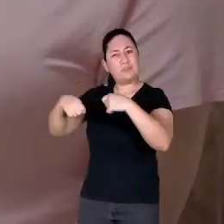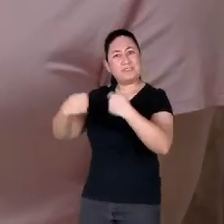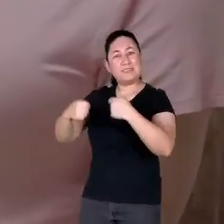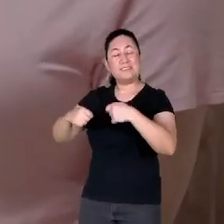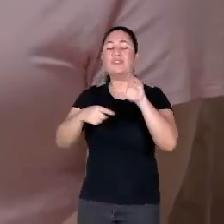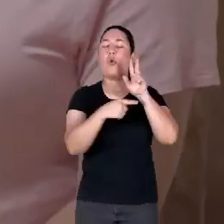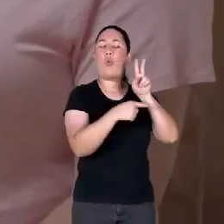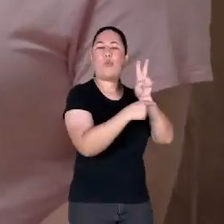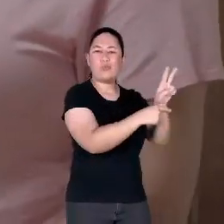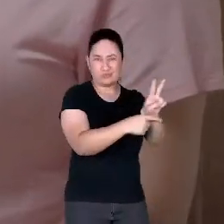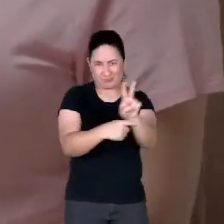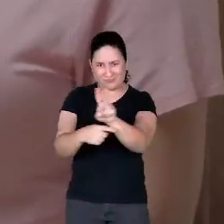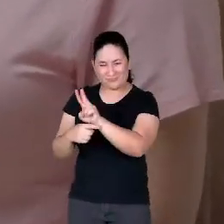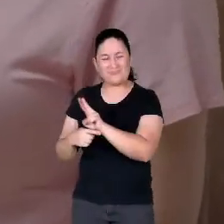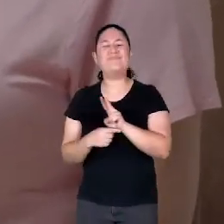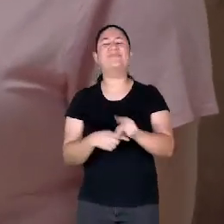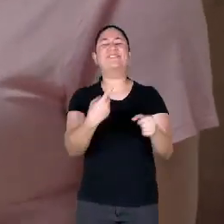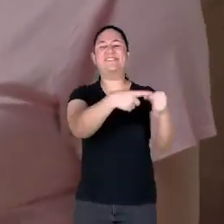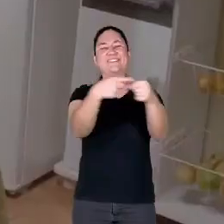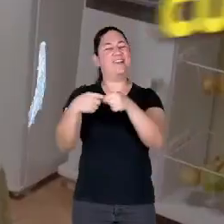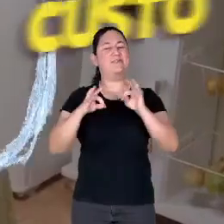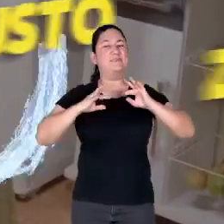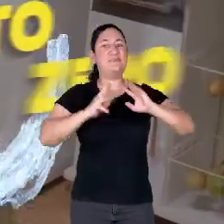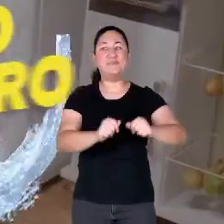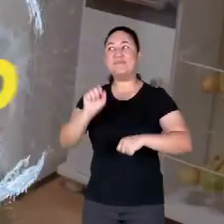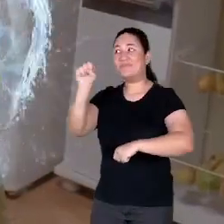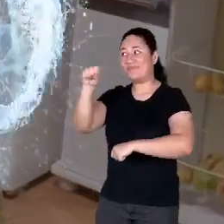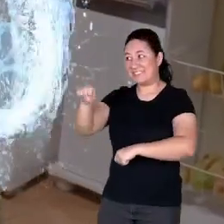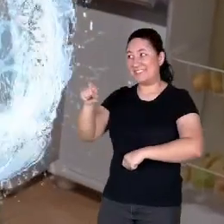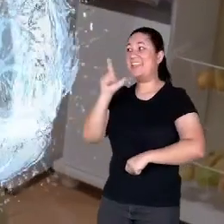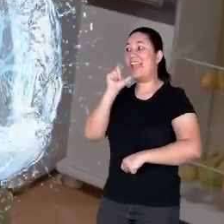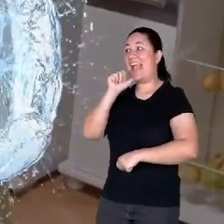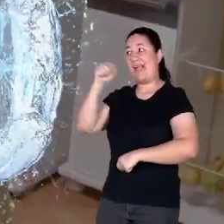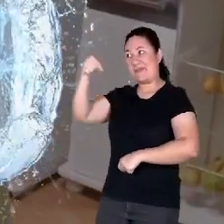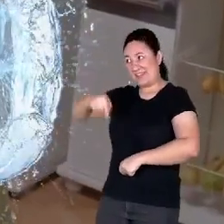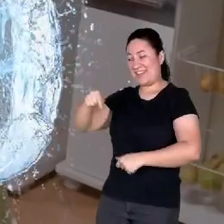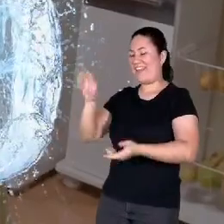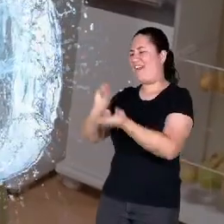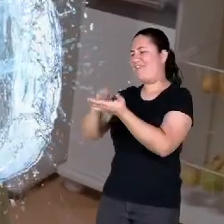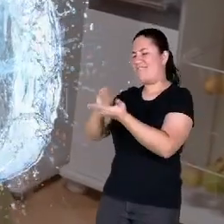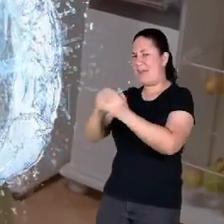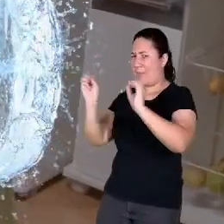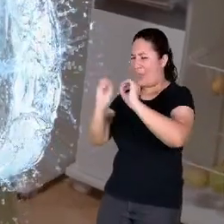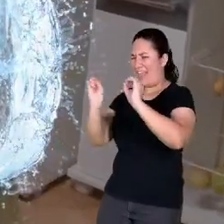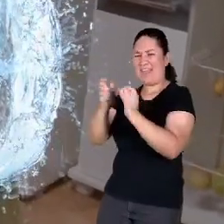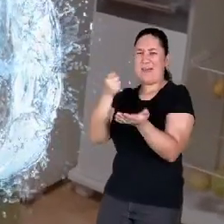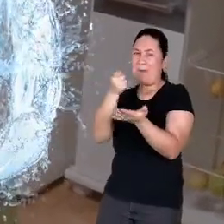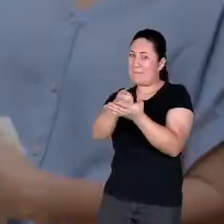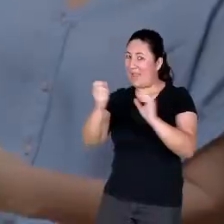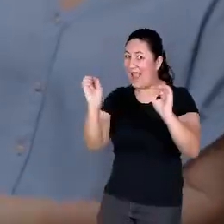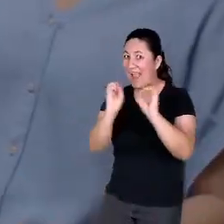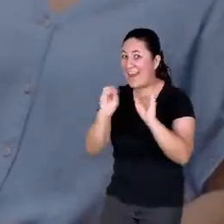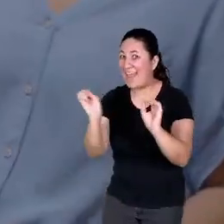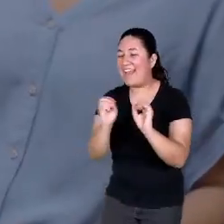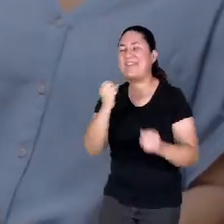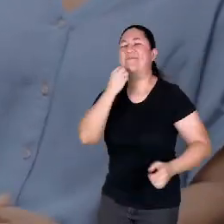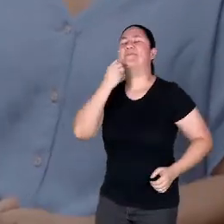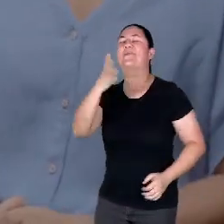várias Marias por toda a cidade. É sim, a água aqui não falta e não custa nada pra gente.